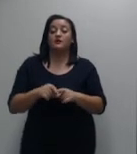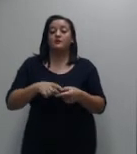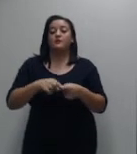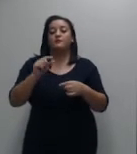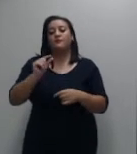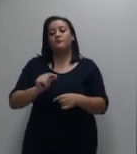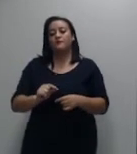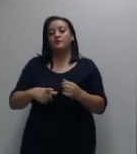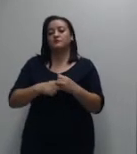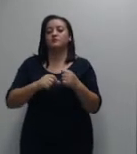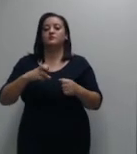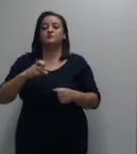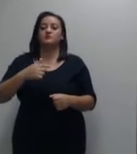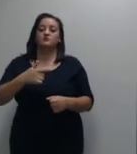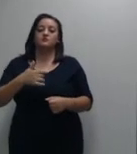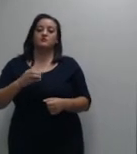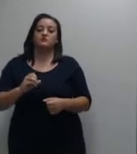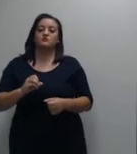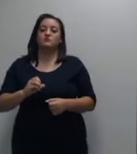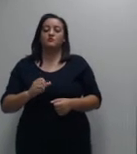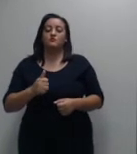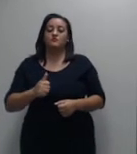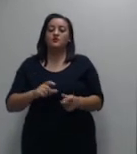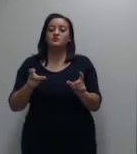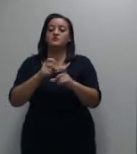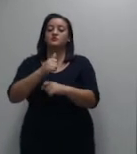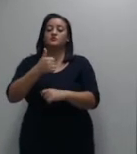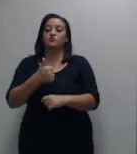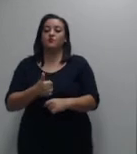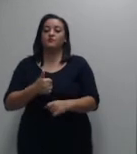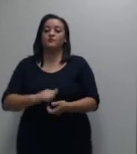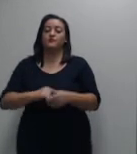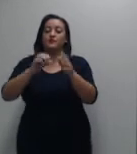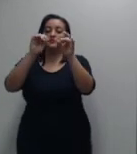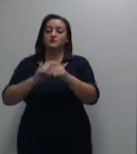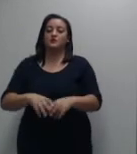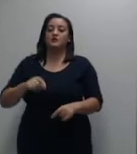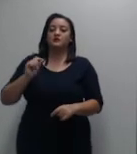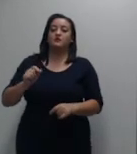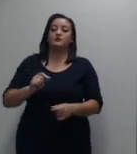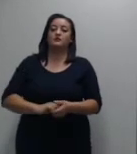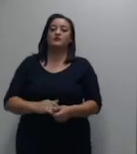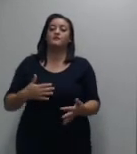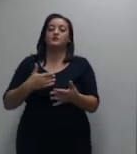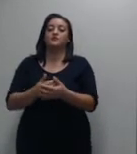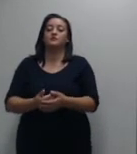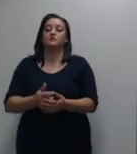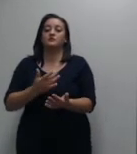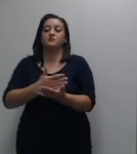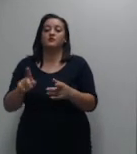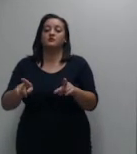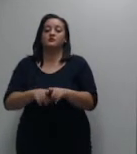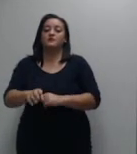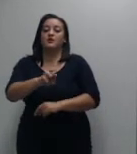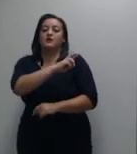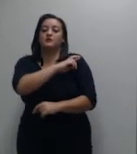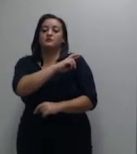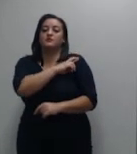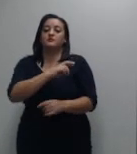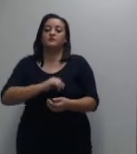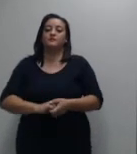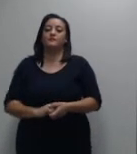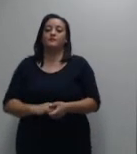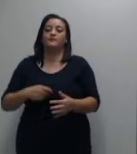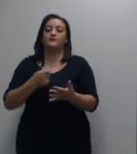o artigo 520 um antes um essa alta que corre por iniciativa e responsabilidade do